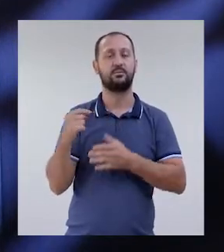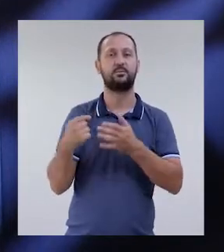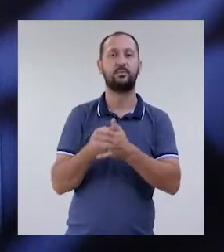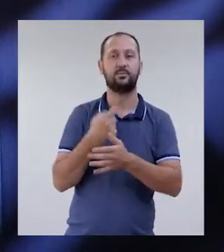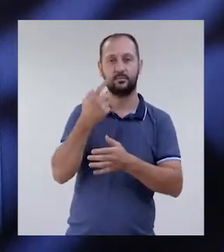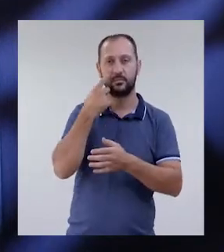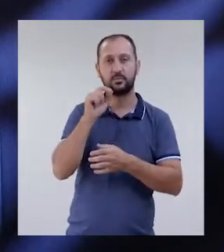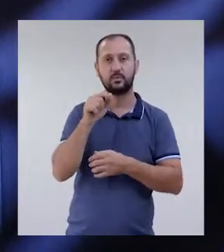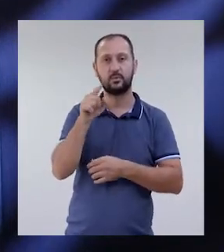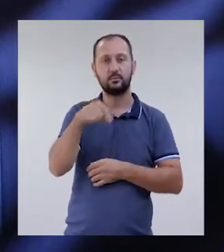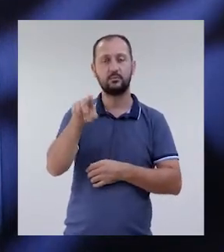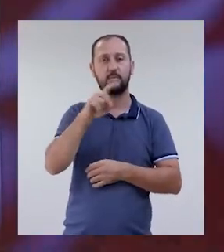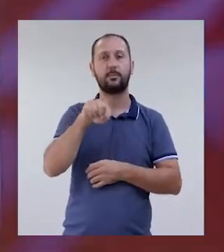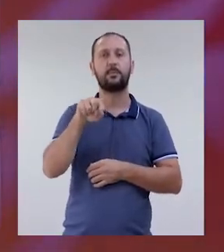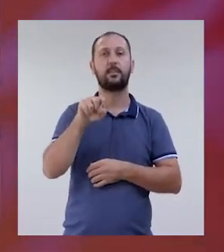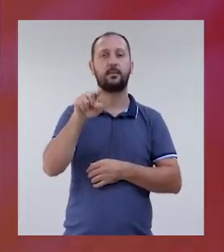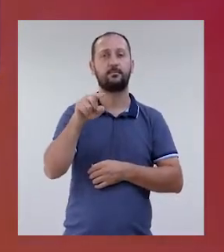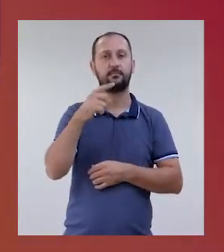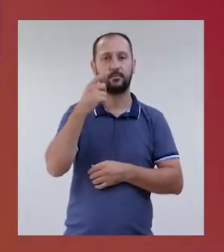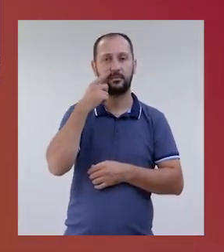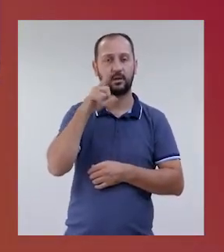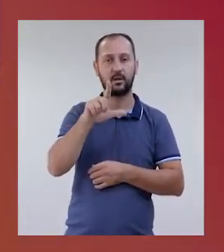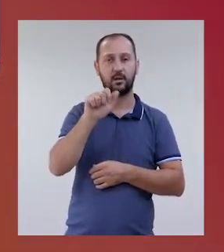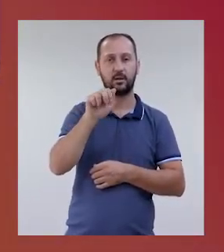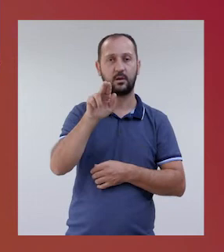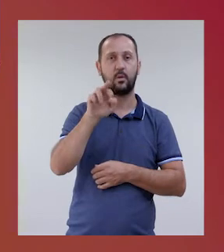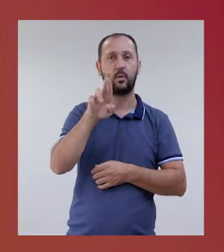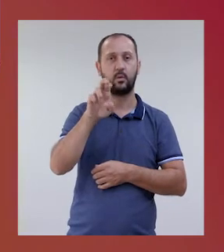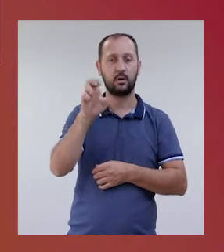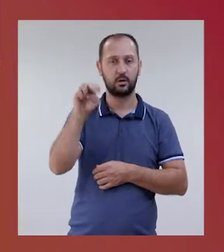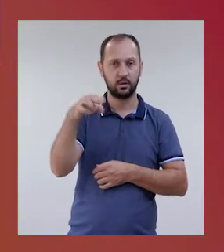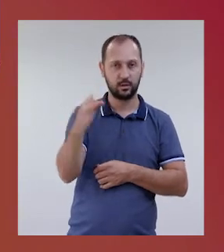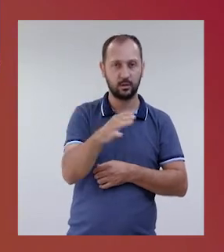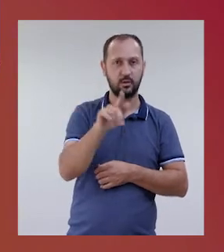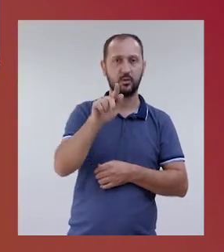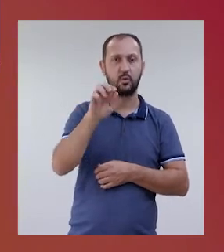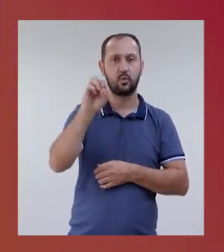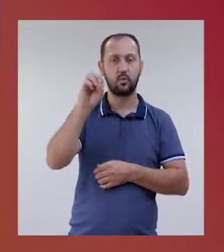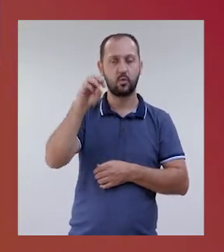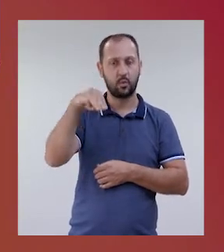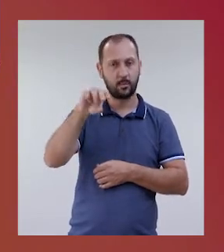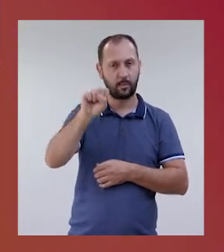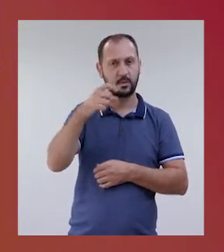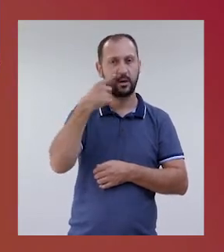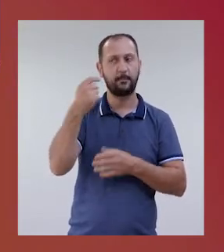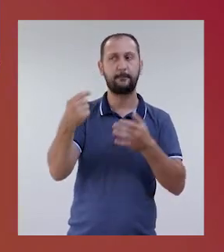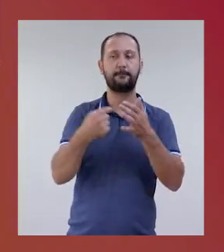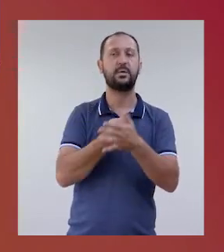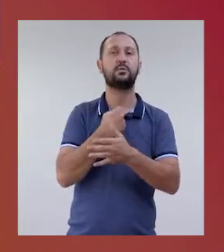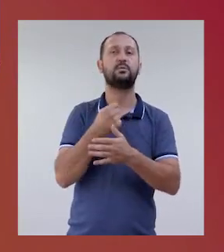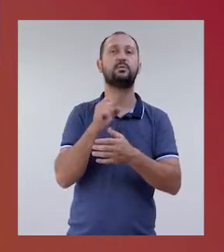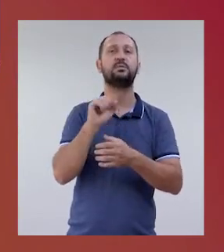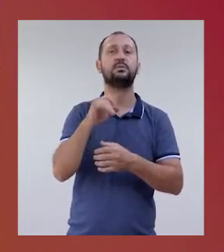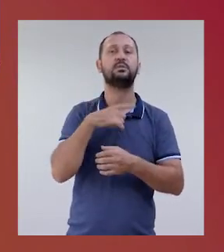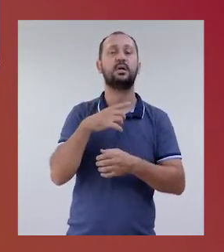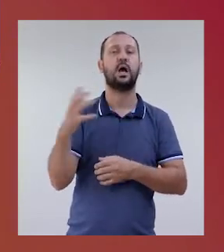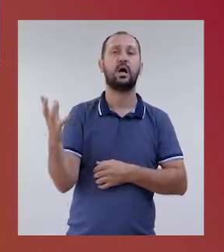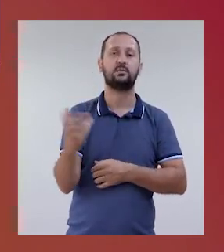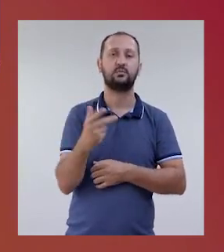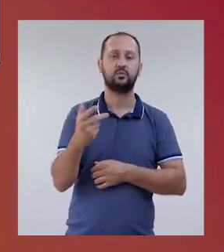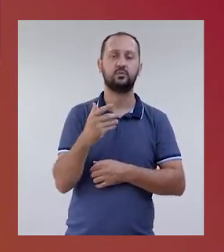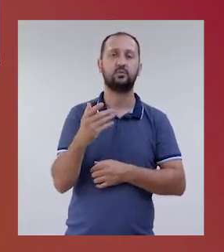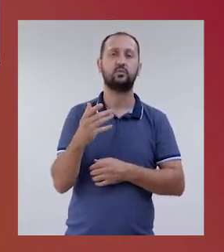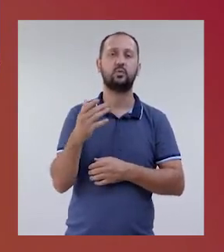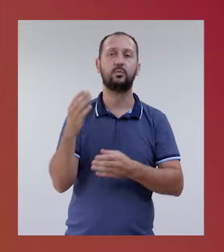Instagram. Coloca aí a @ da Lauren Gomes. Ela perguntou se a